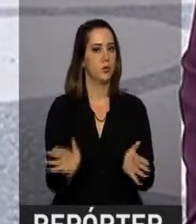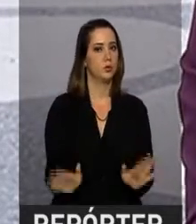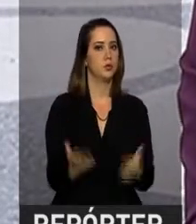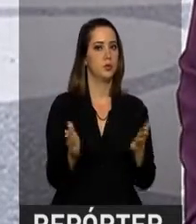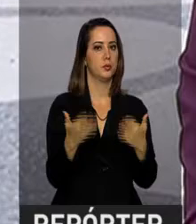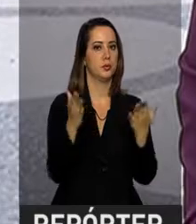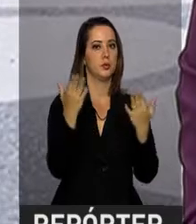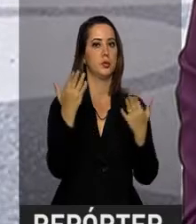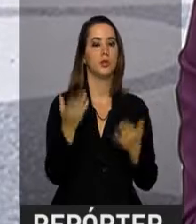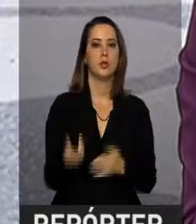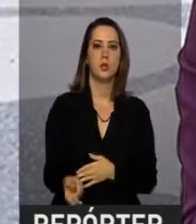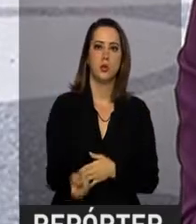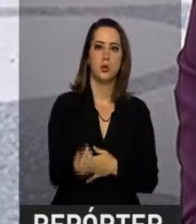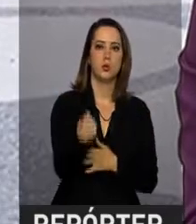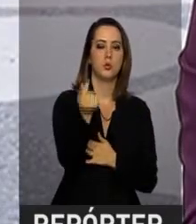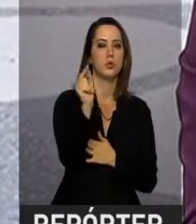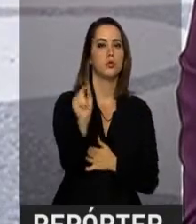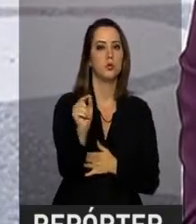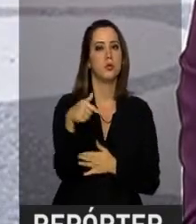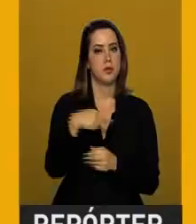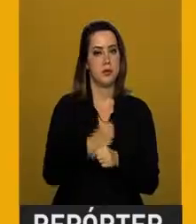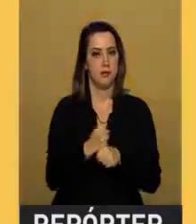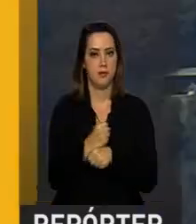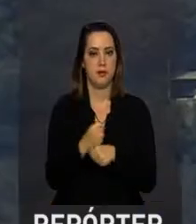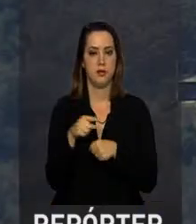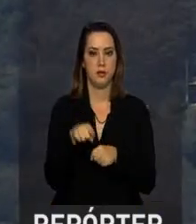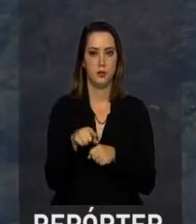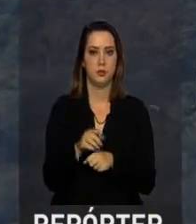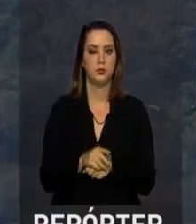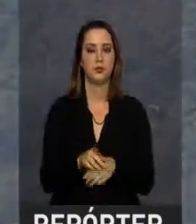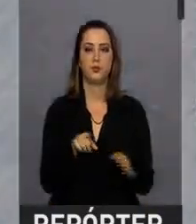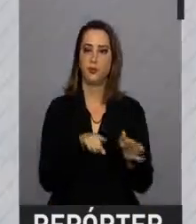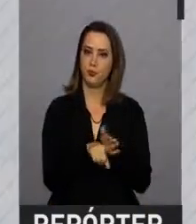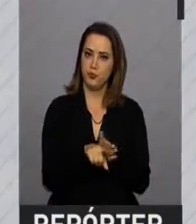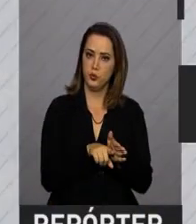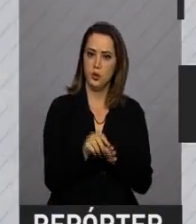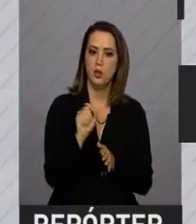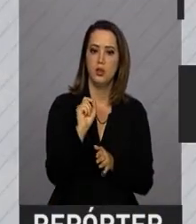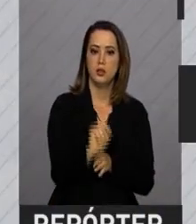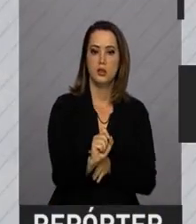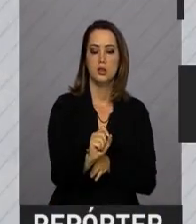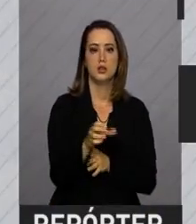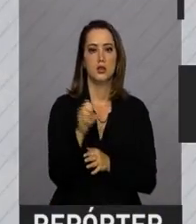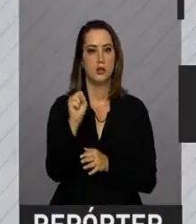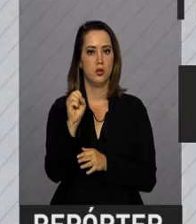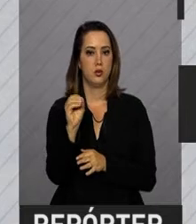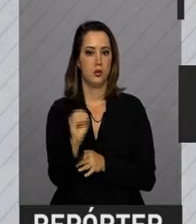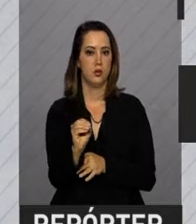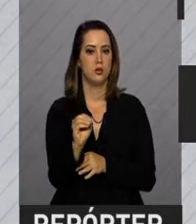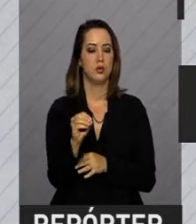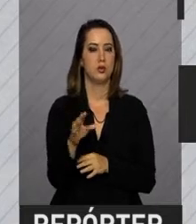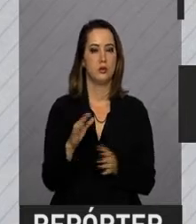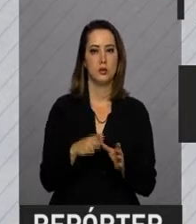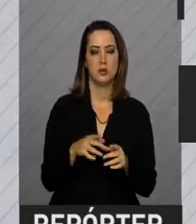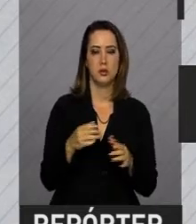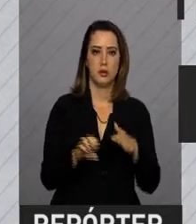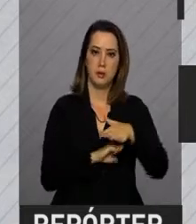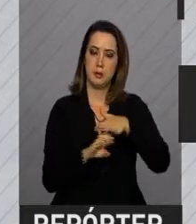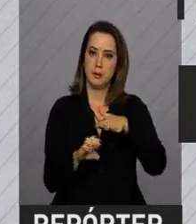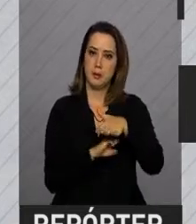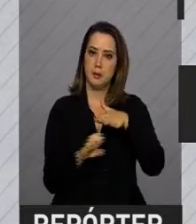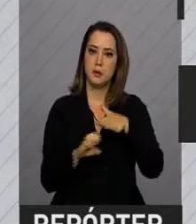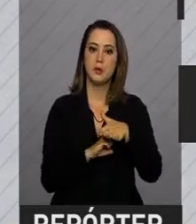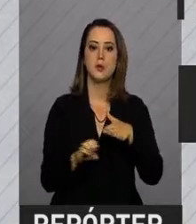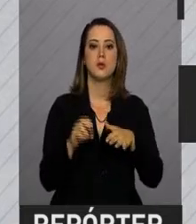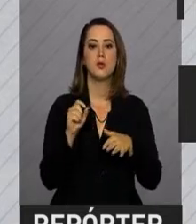aumento de faturamento para 2016 o estudo envolveu as 80 maiores empresas do turismo que respondem por